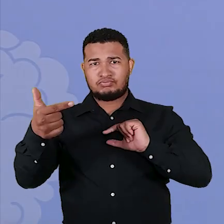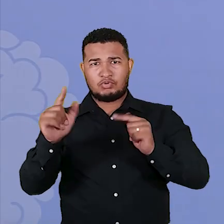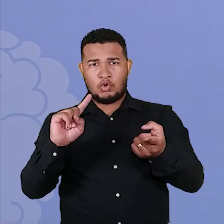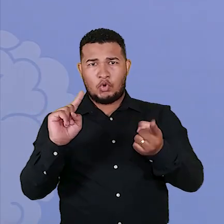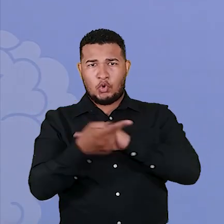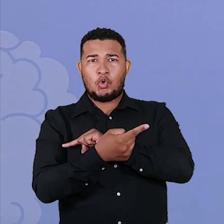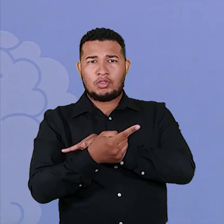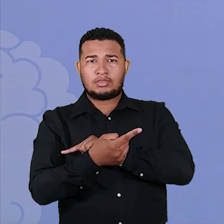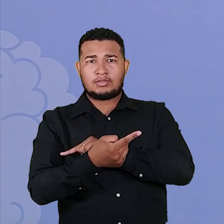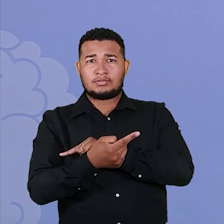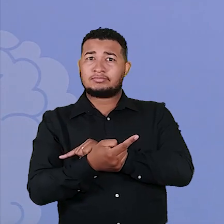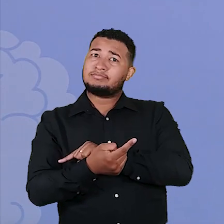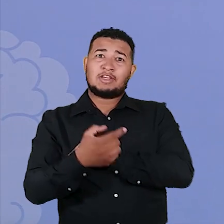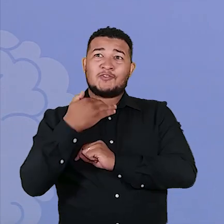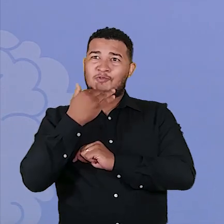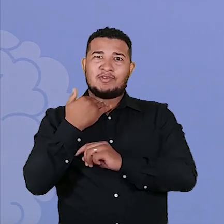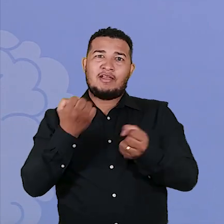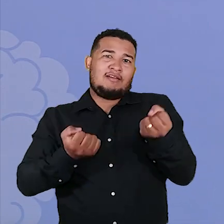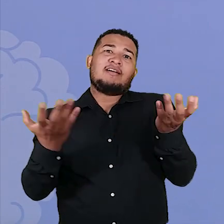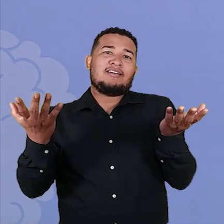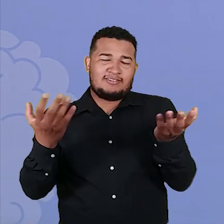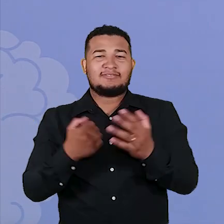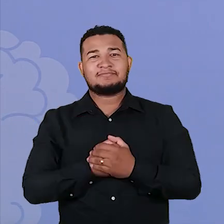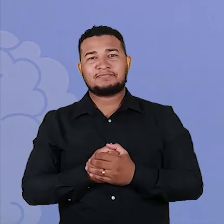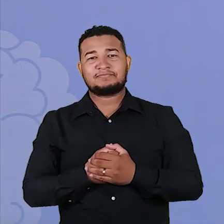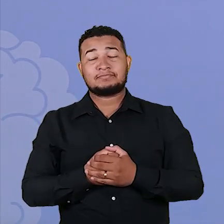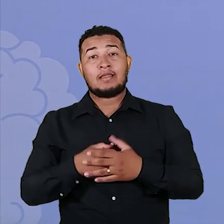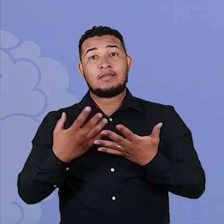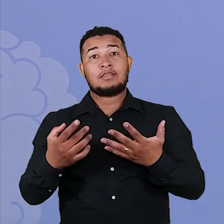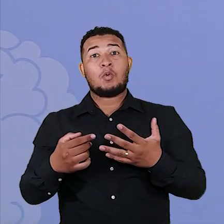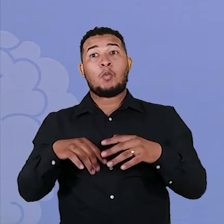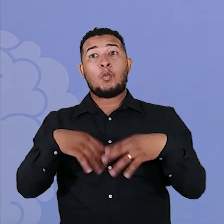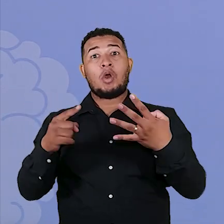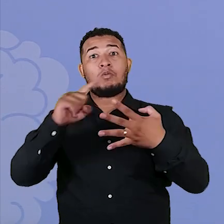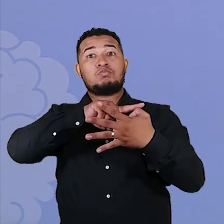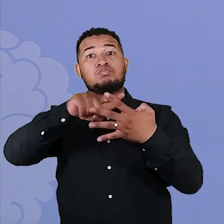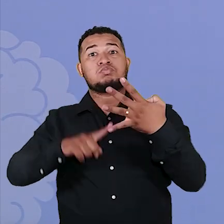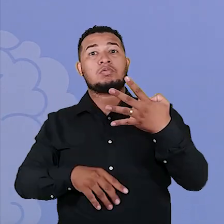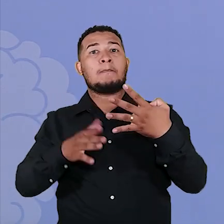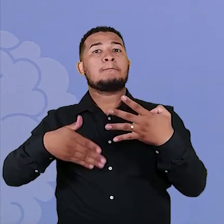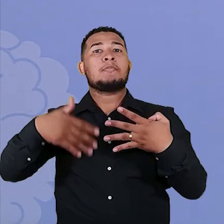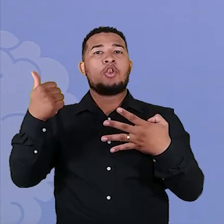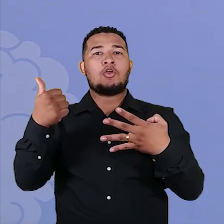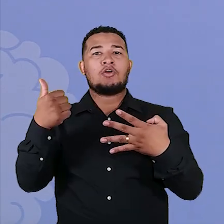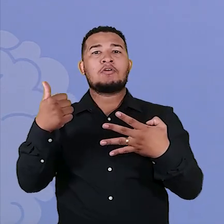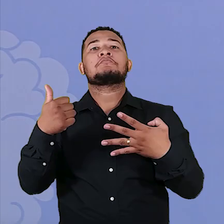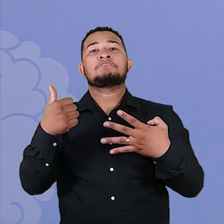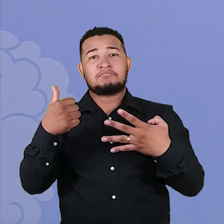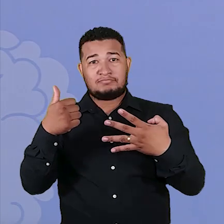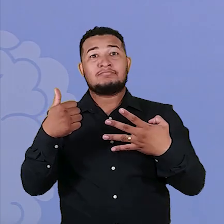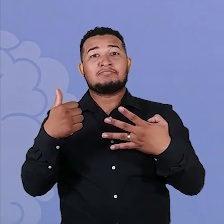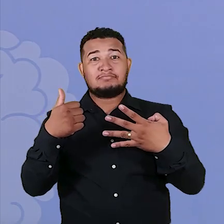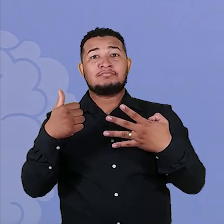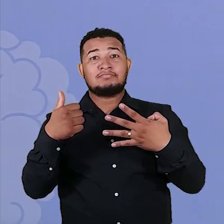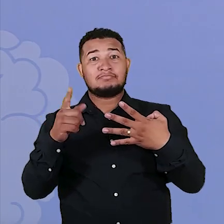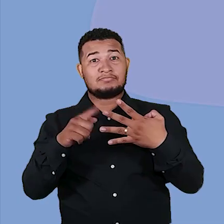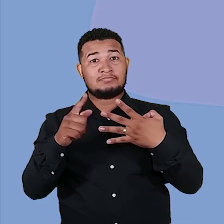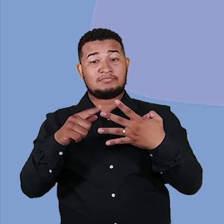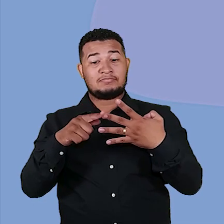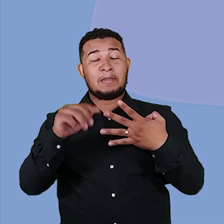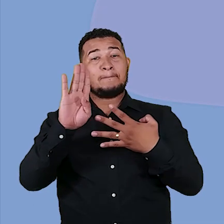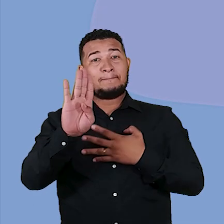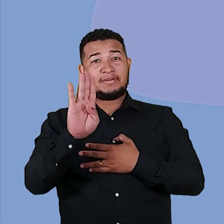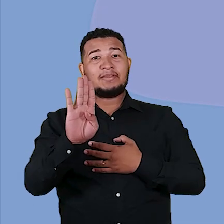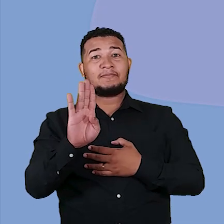deus o nosso corpo sempre vai ter uma reação oposta do veículo não ia ter como a gente andar de carro faz então qual foi a alternativa melhor a ir